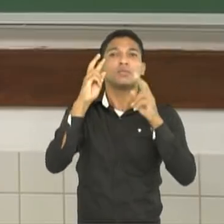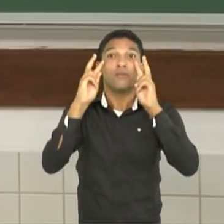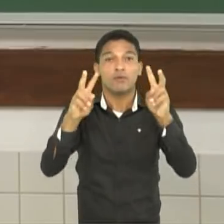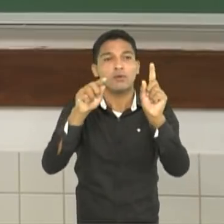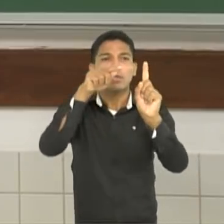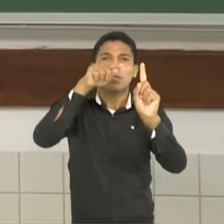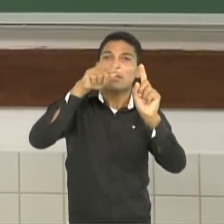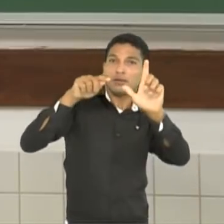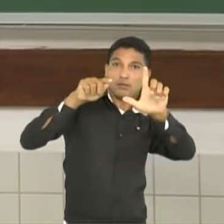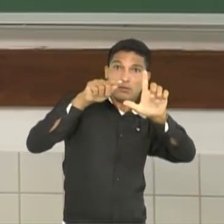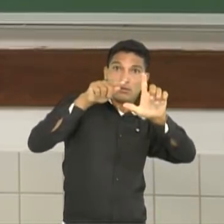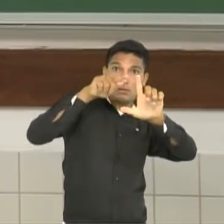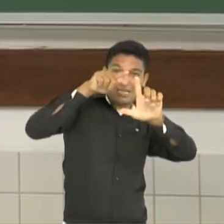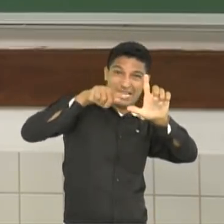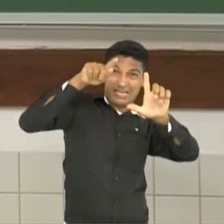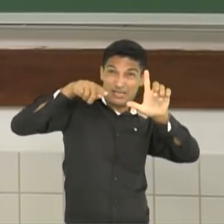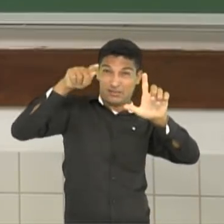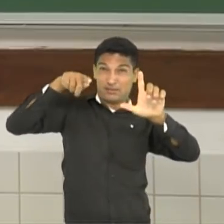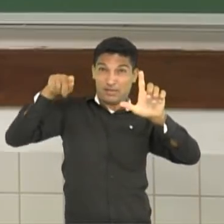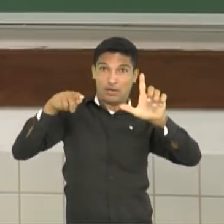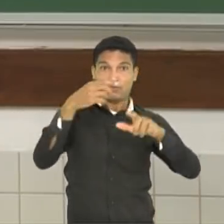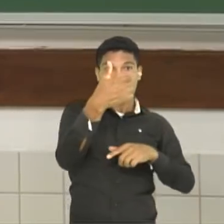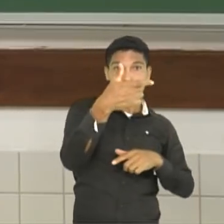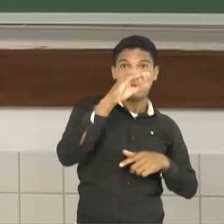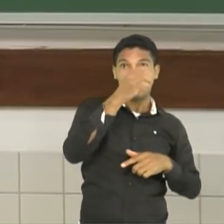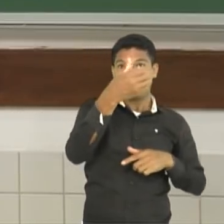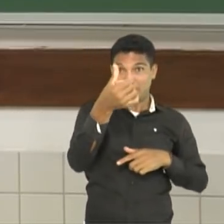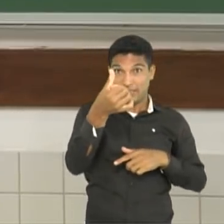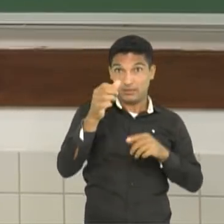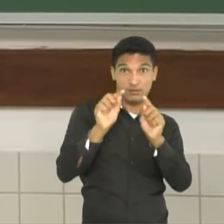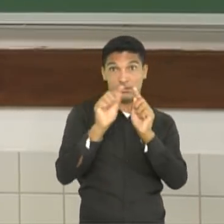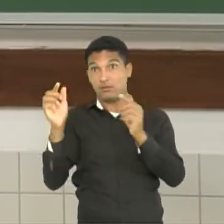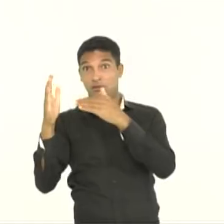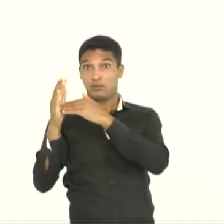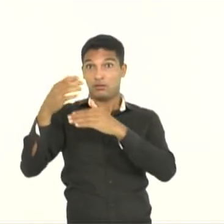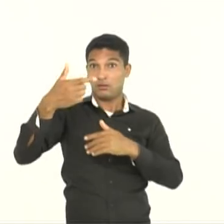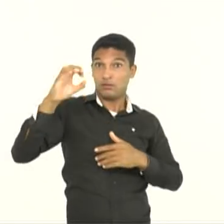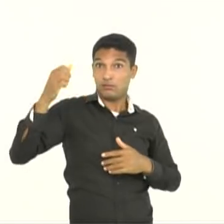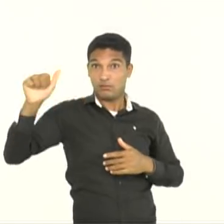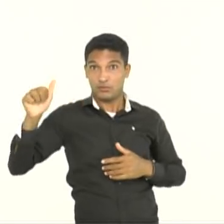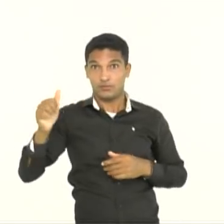e 2011. Então, analisem rapidamente, respondam e a gente já volta para corrigir.